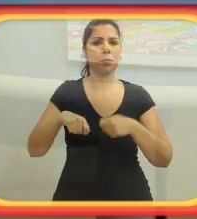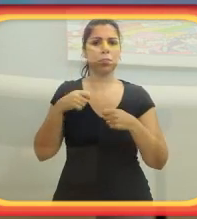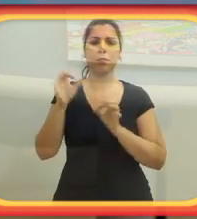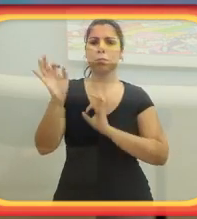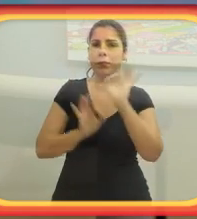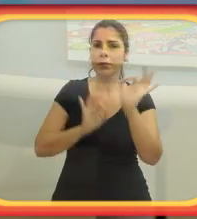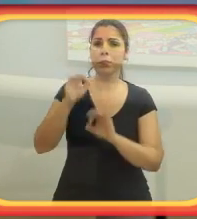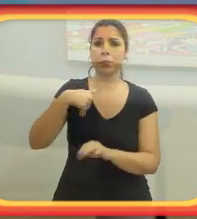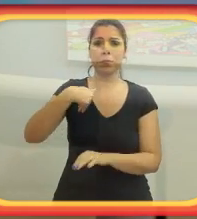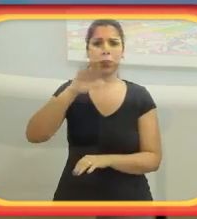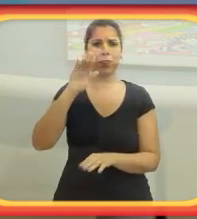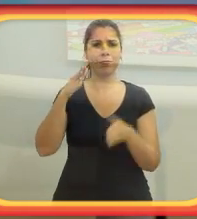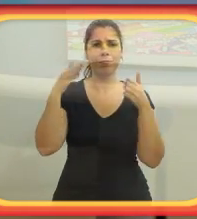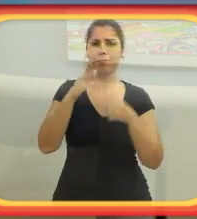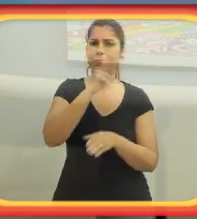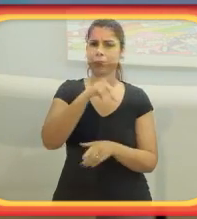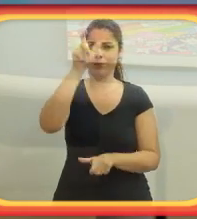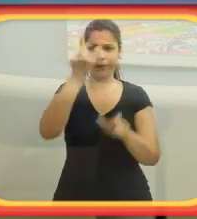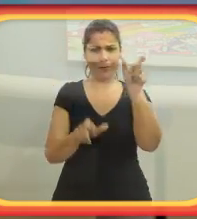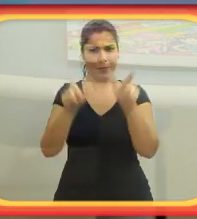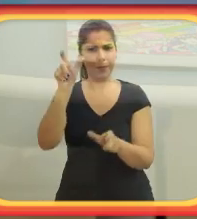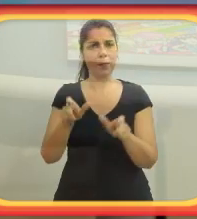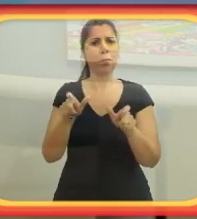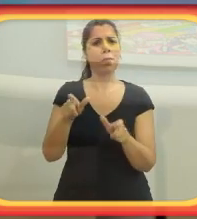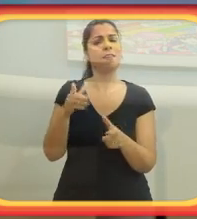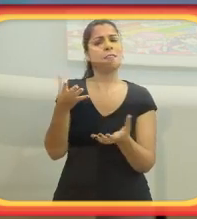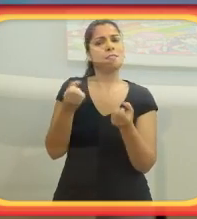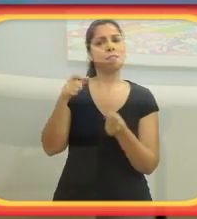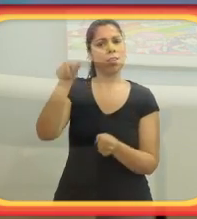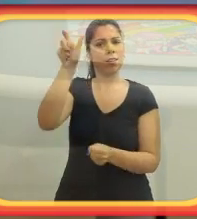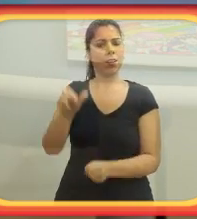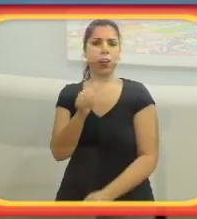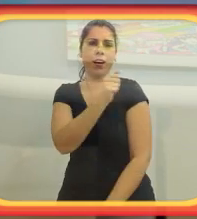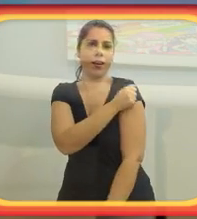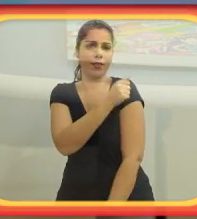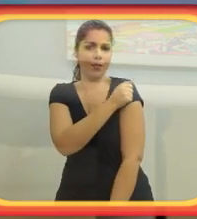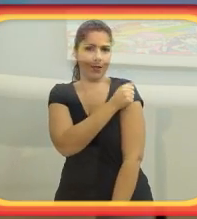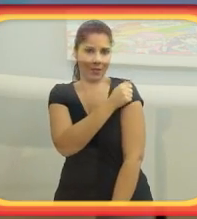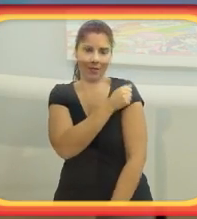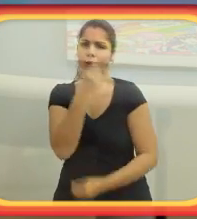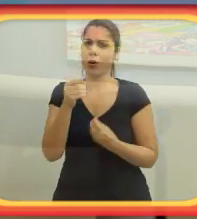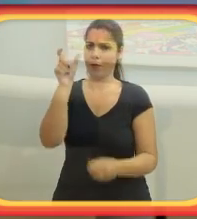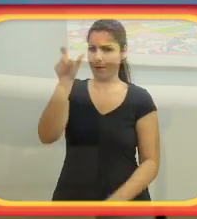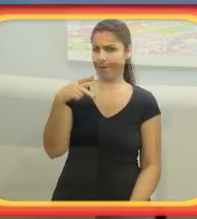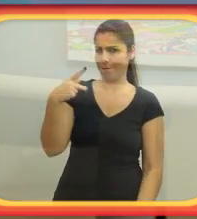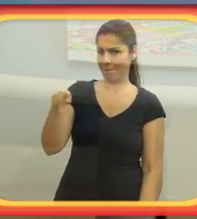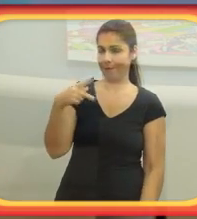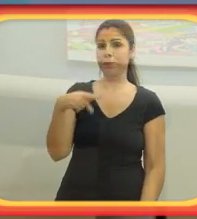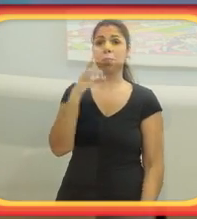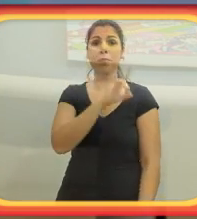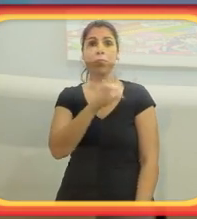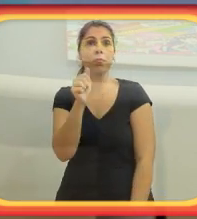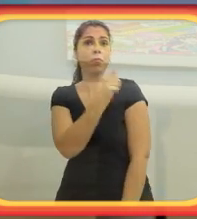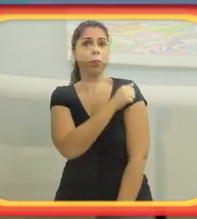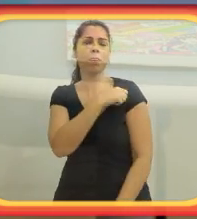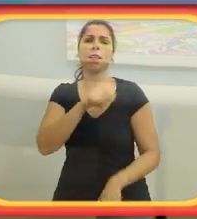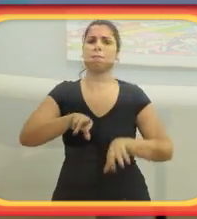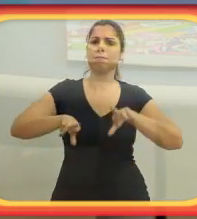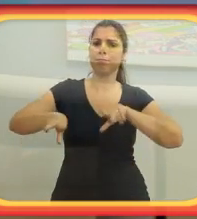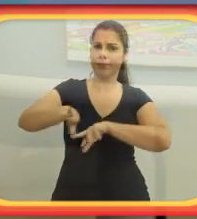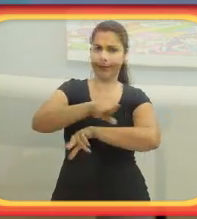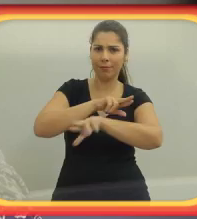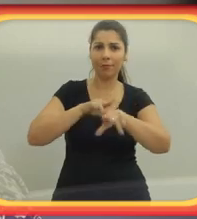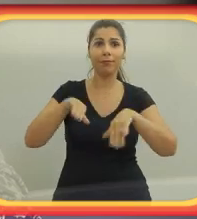desenvolvimento dela, se era preciso fazer mais adaptações, se era preciso preparar mais os professores para receberem uma aluna